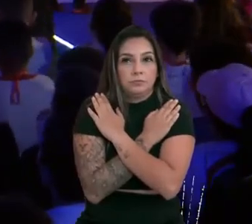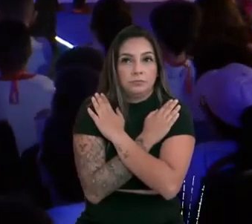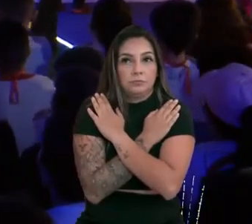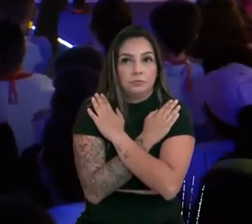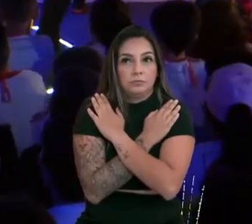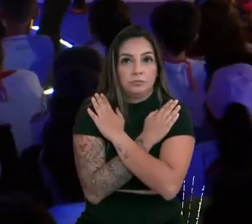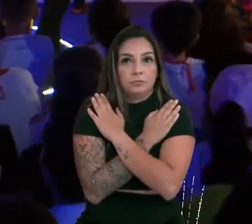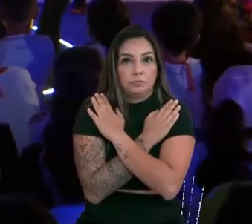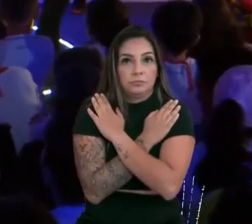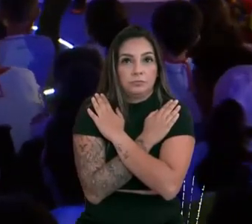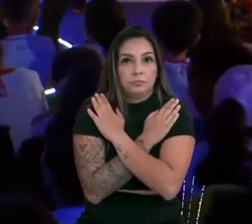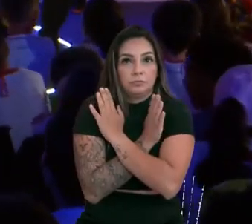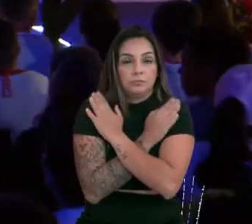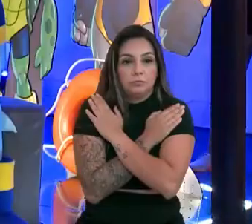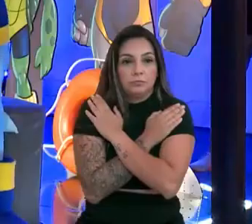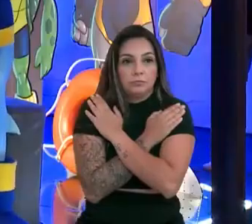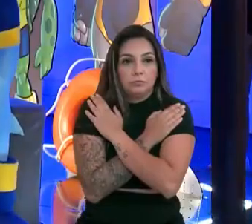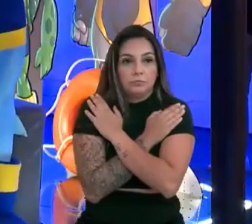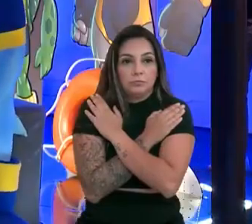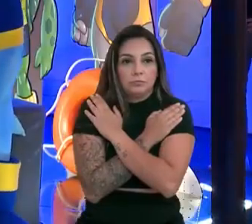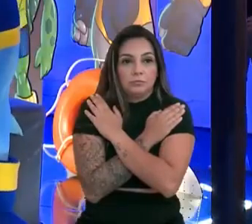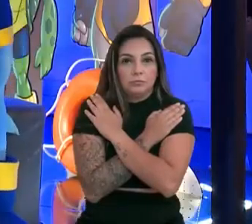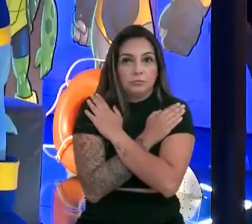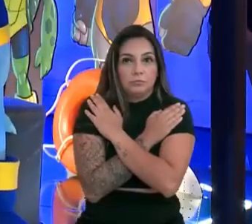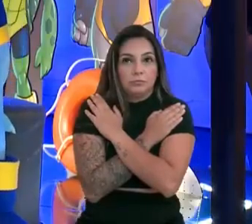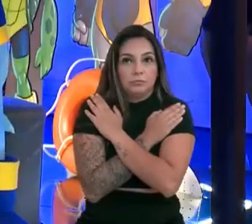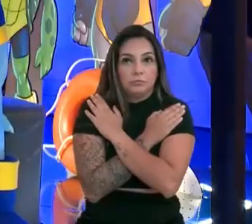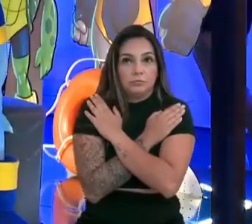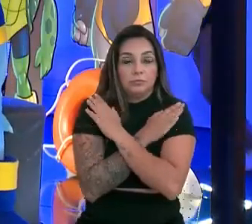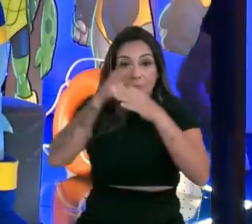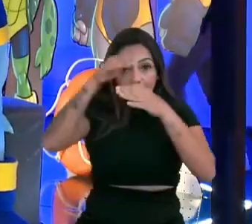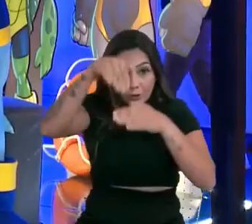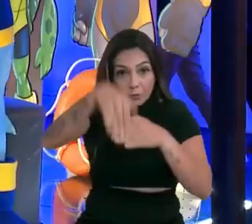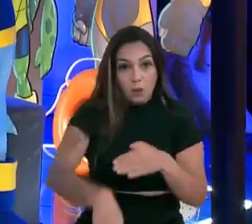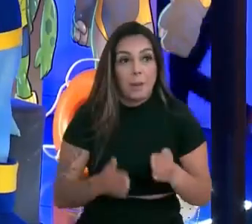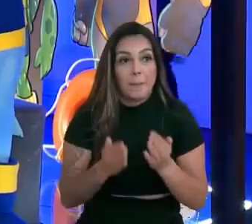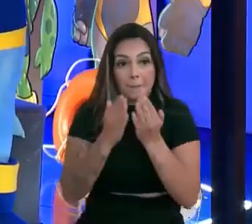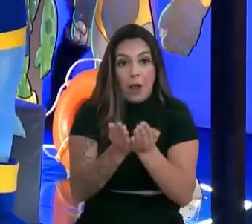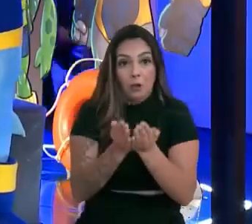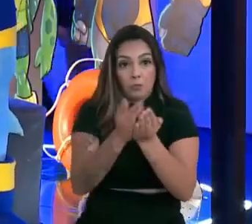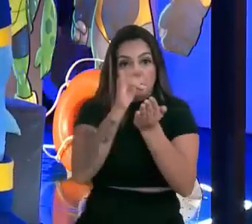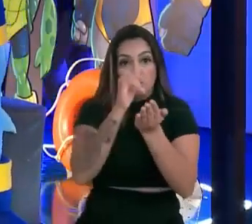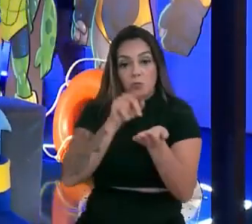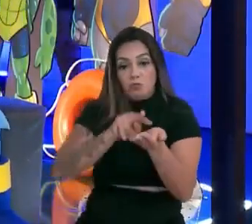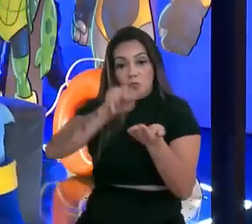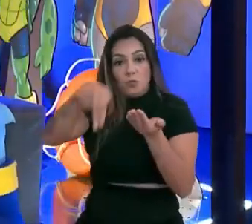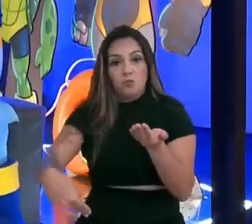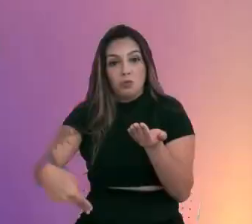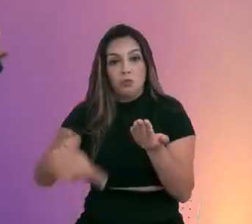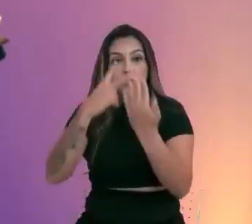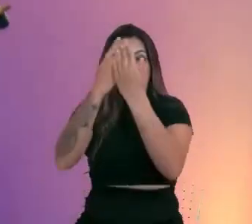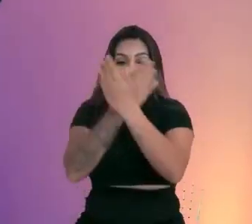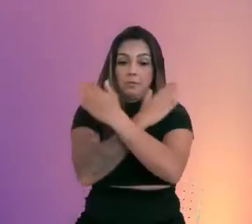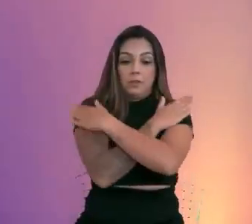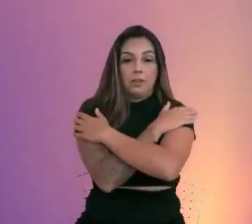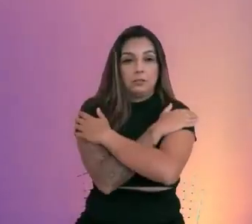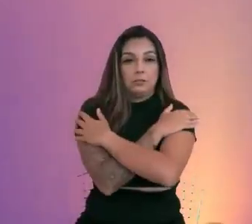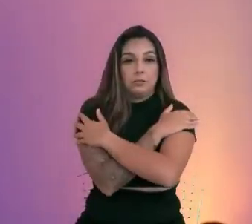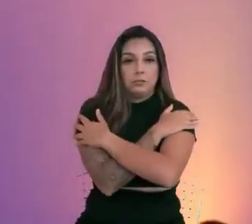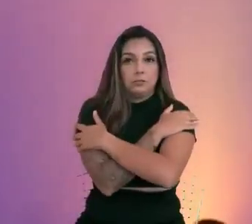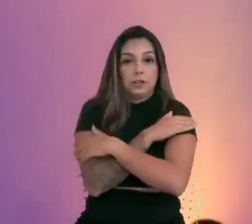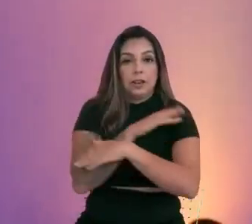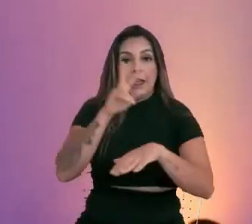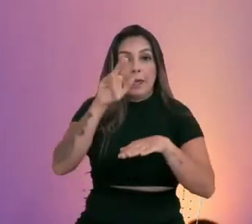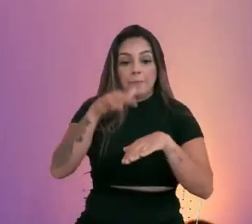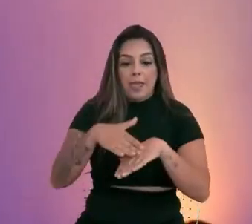no peito aí, ó. Para pular do barco, eu tenho que cruzar os braços e cruzar as